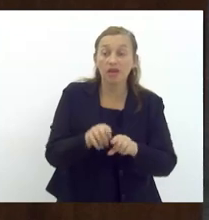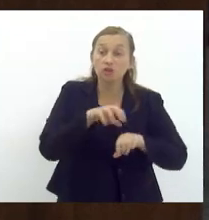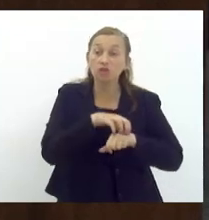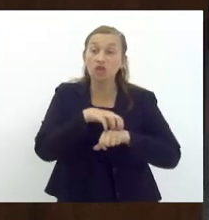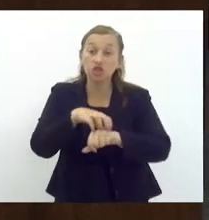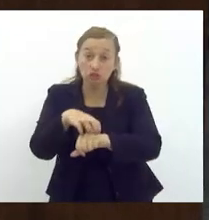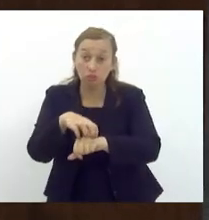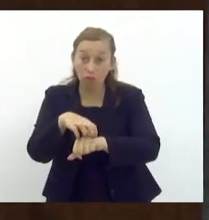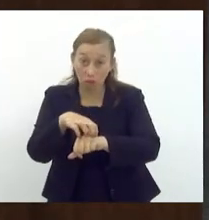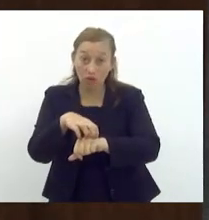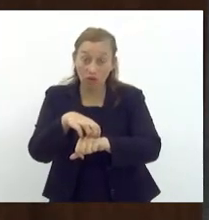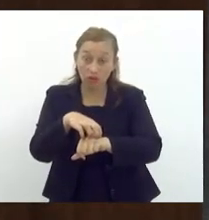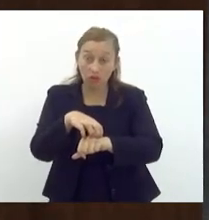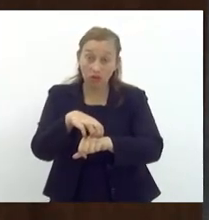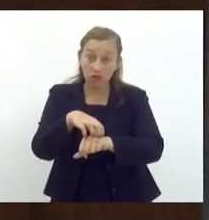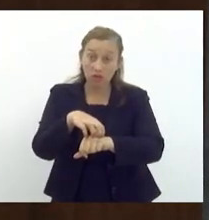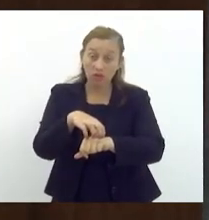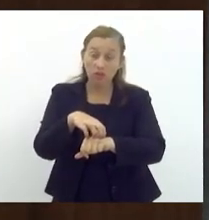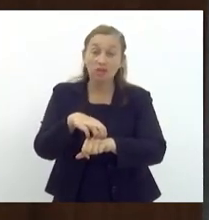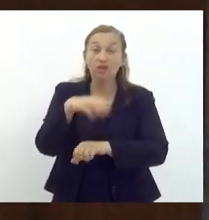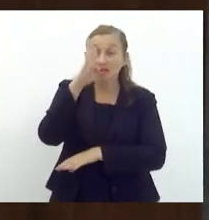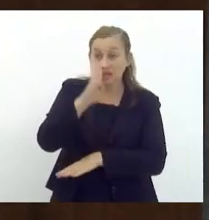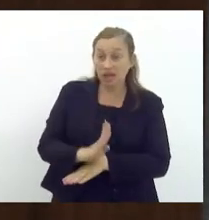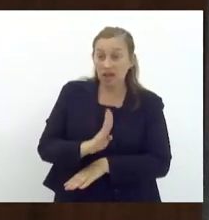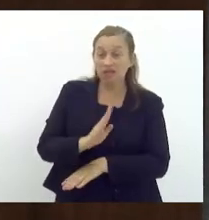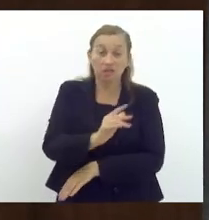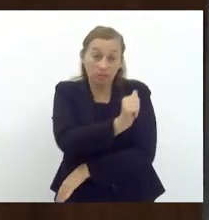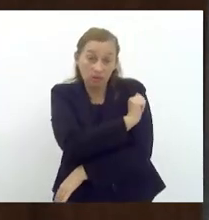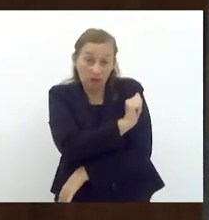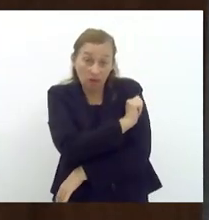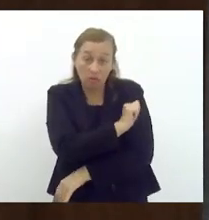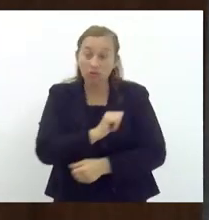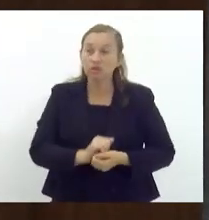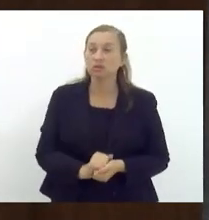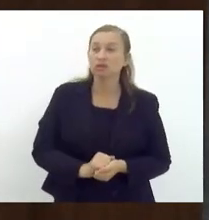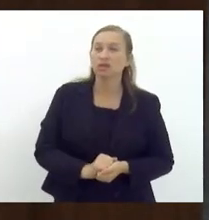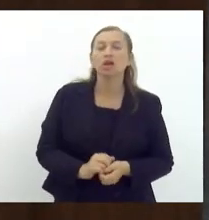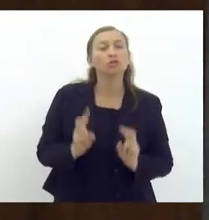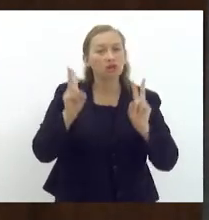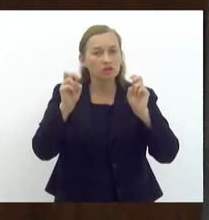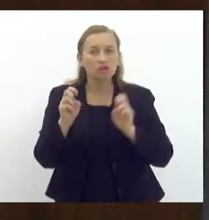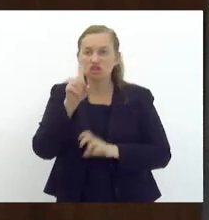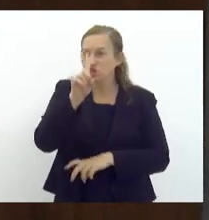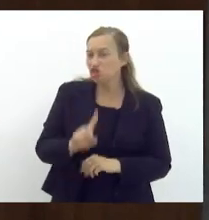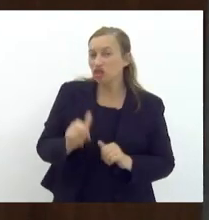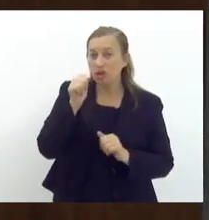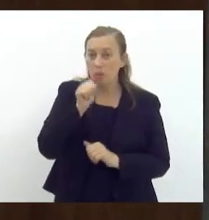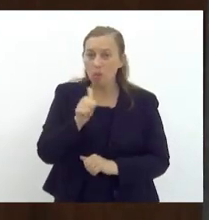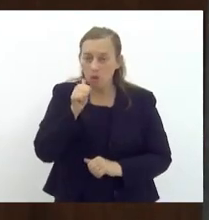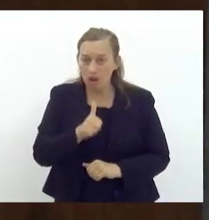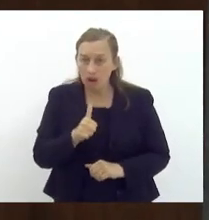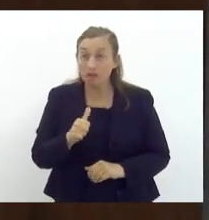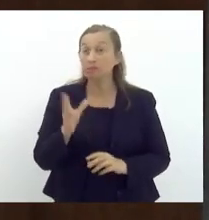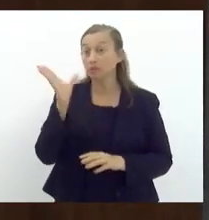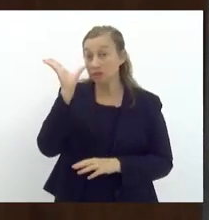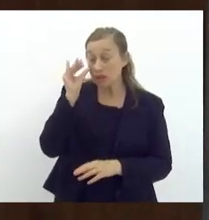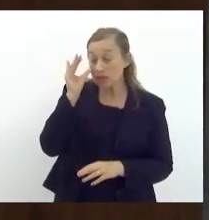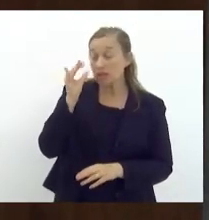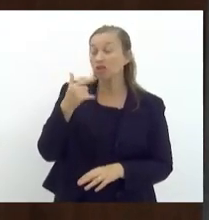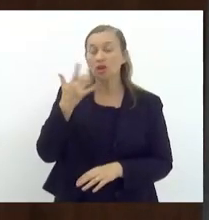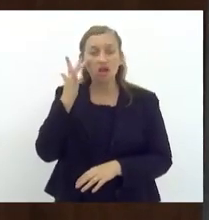transporte o transporte gratuito para os estudantes e na questão dos direitos da mulher Achei bem interessante